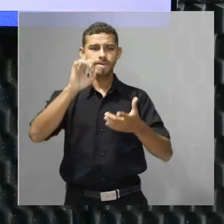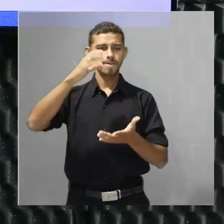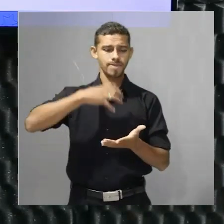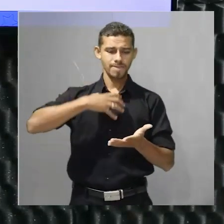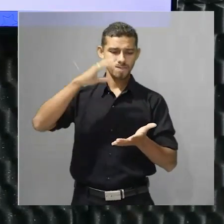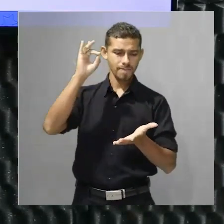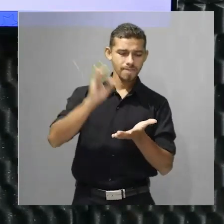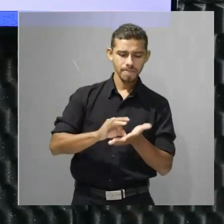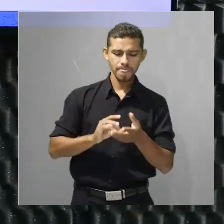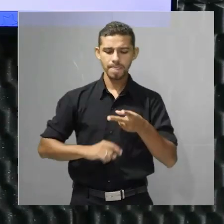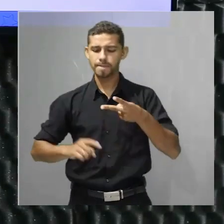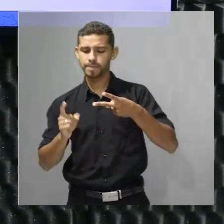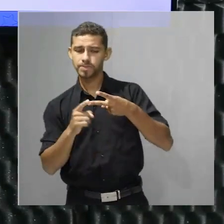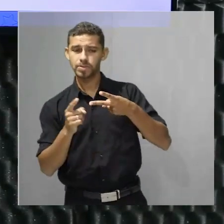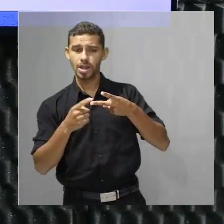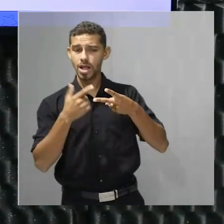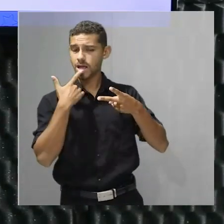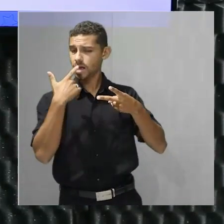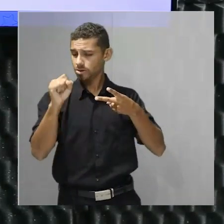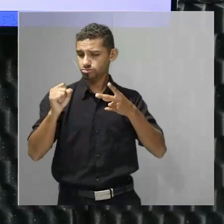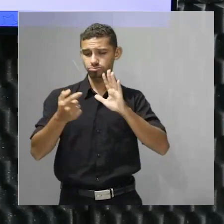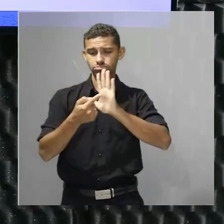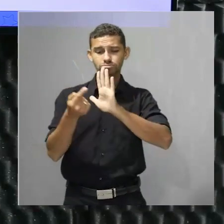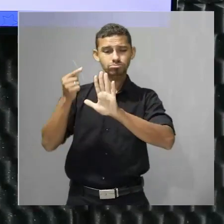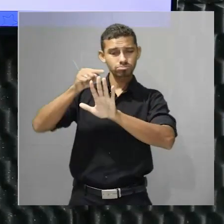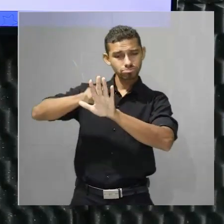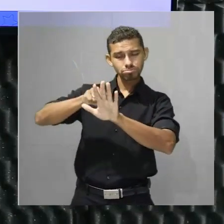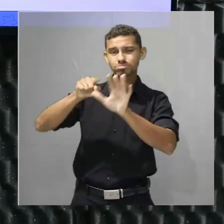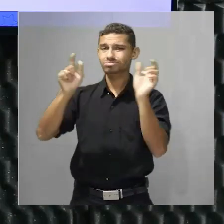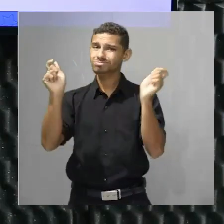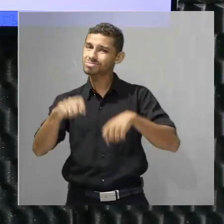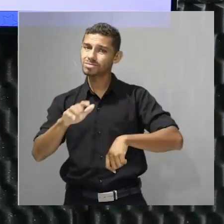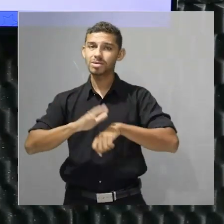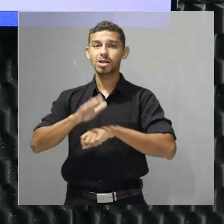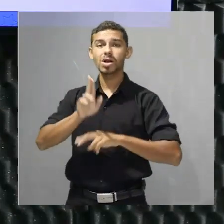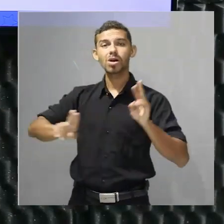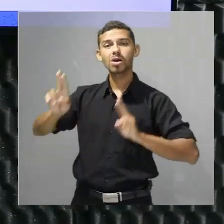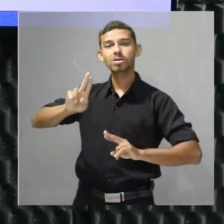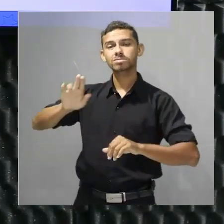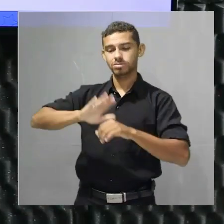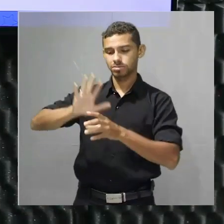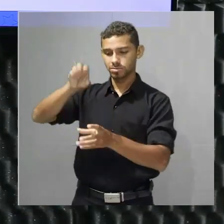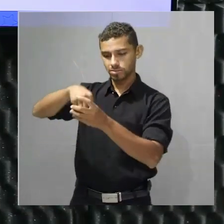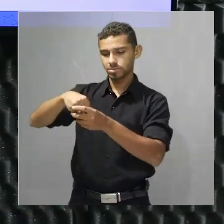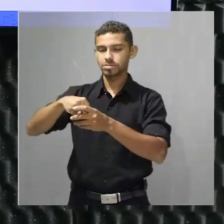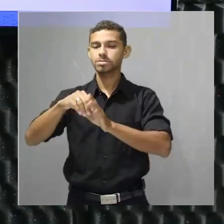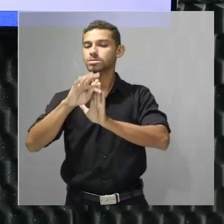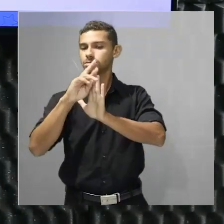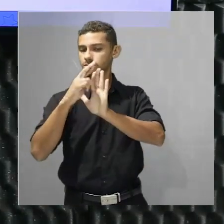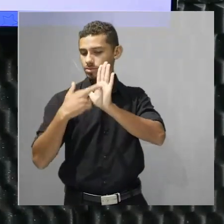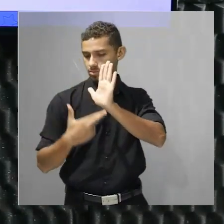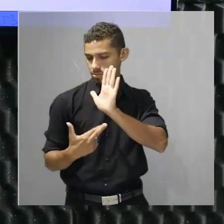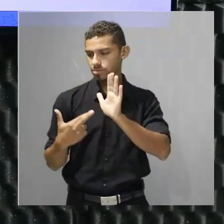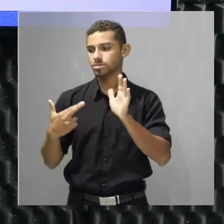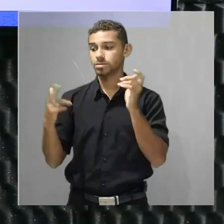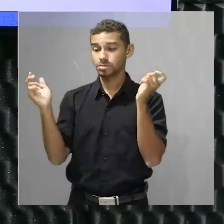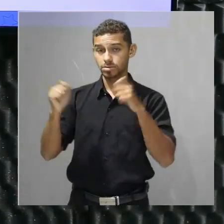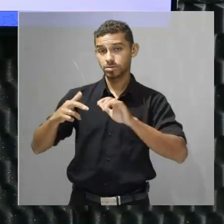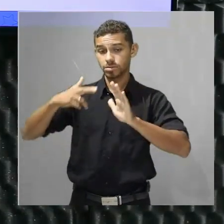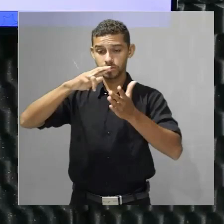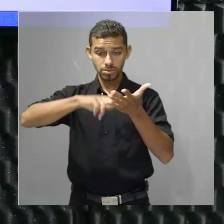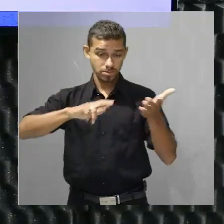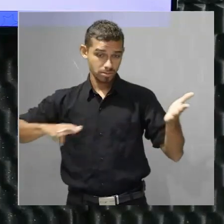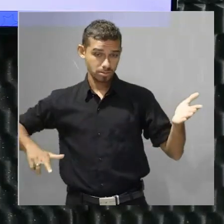conotativa e como podemos utilizar isso na nossa redação Então vamos lá começar aqui com os nossos